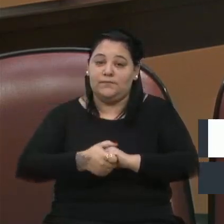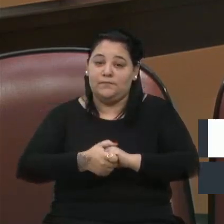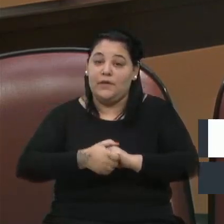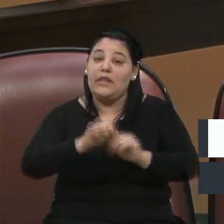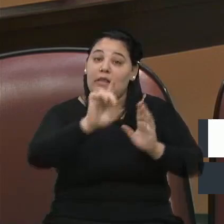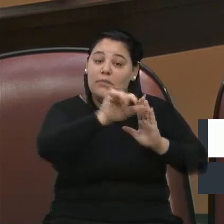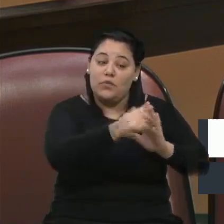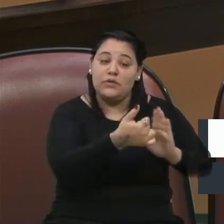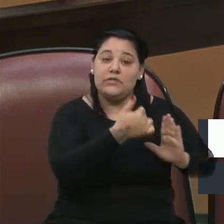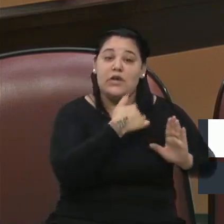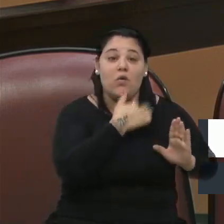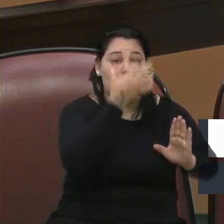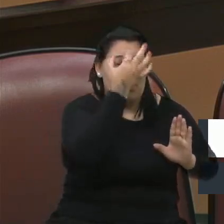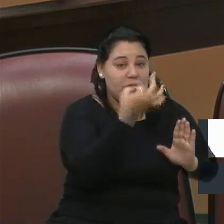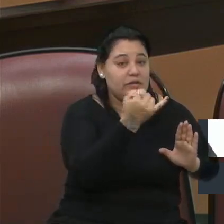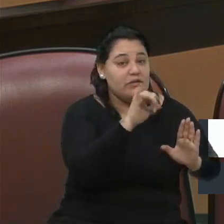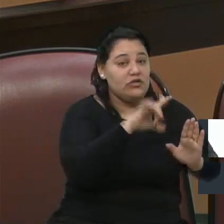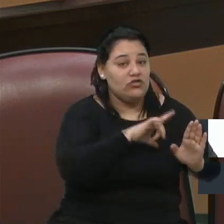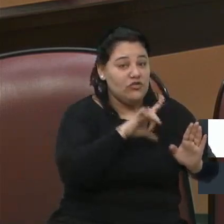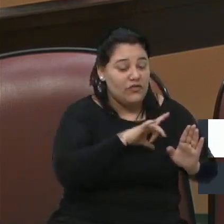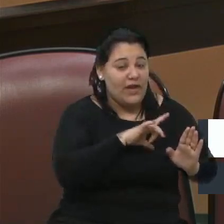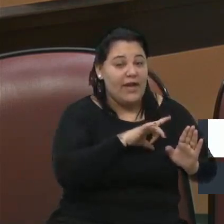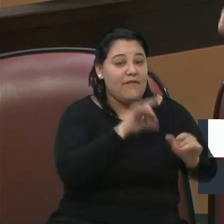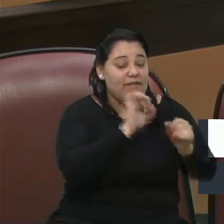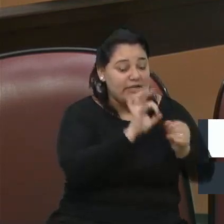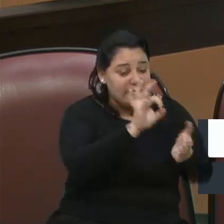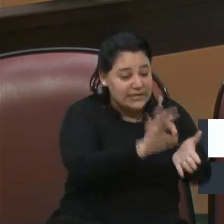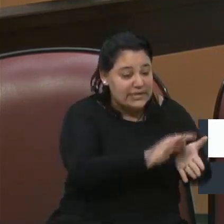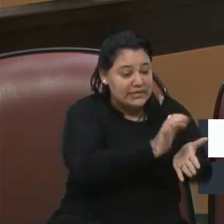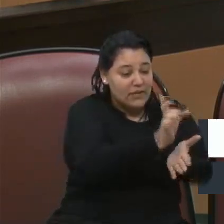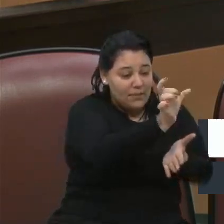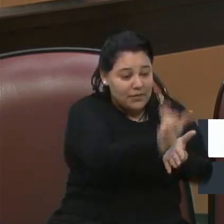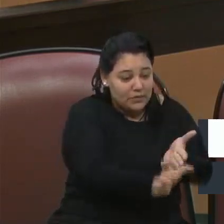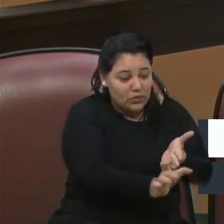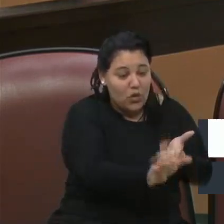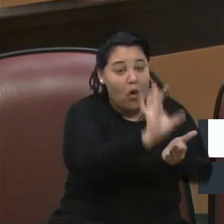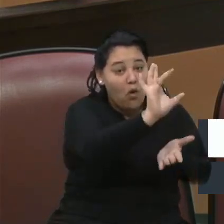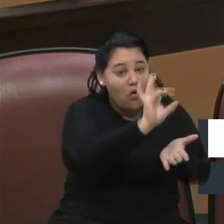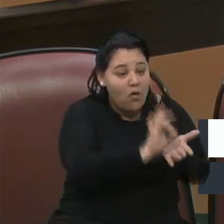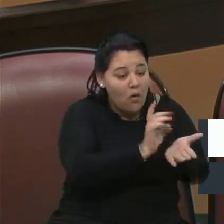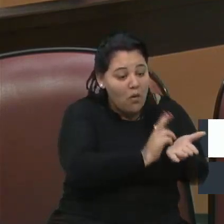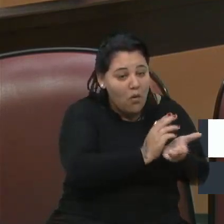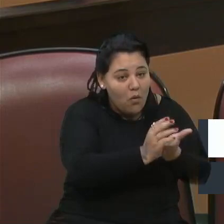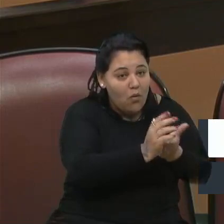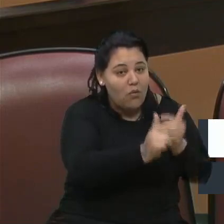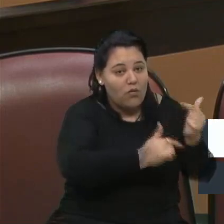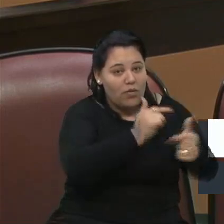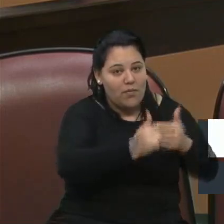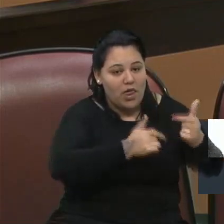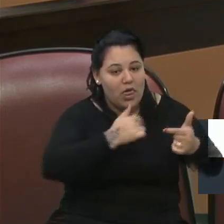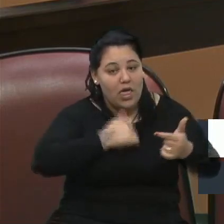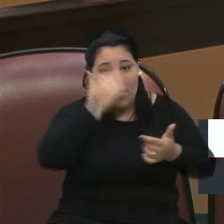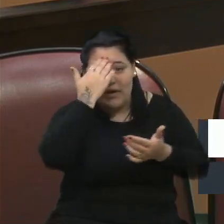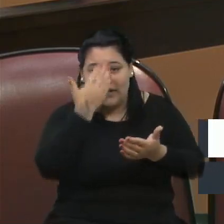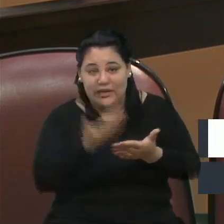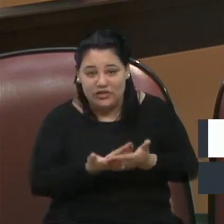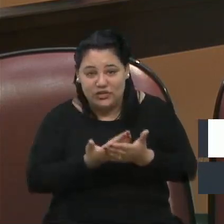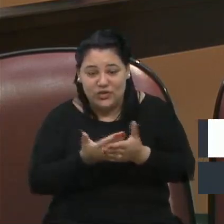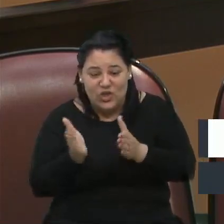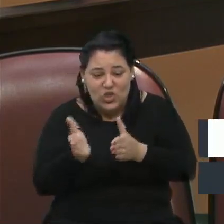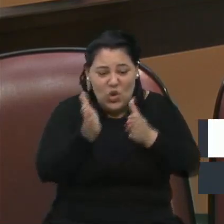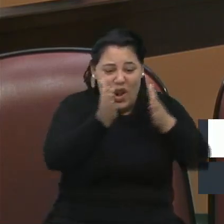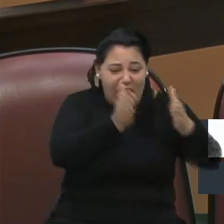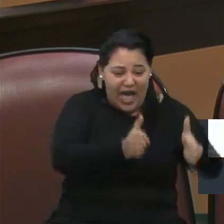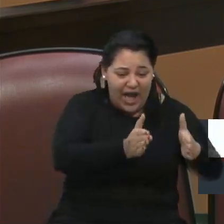essa alternativa, cadastramento, um local, aí sim eu acredito que ali não é um lugar, né? Então,